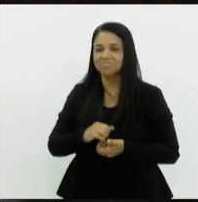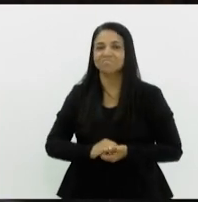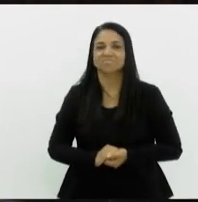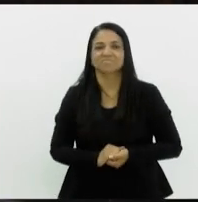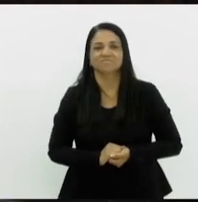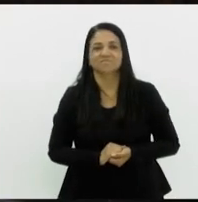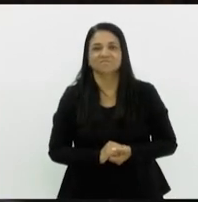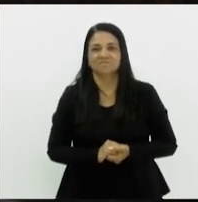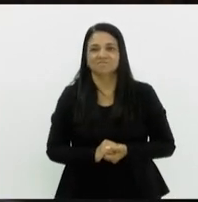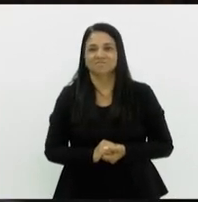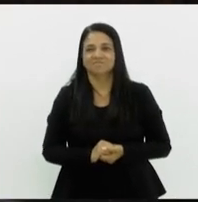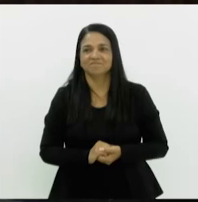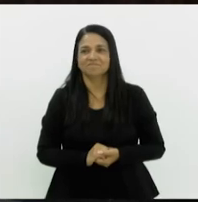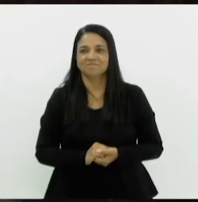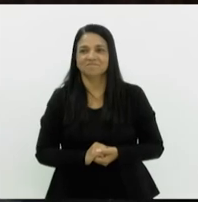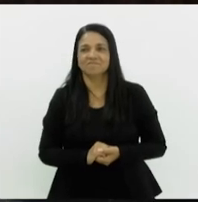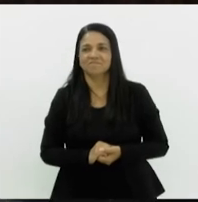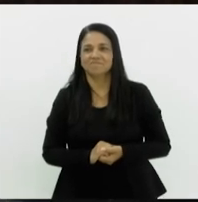Calma aí, pai, calma aí.